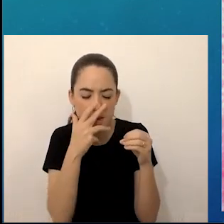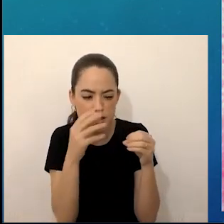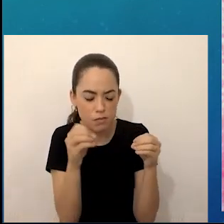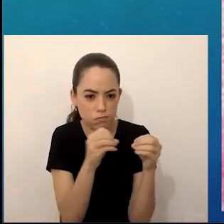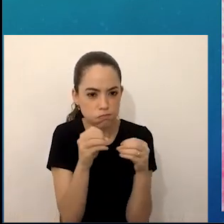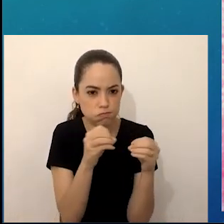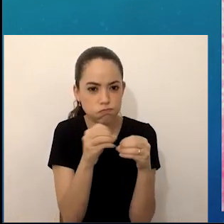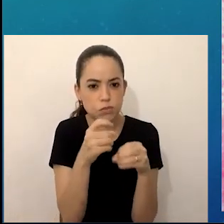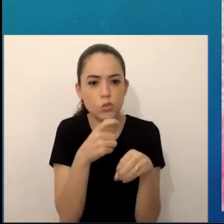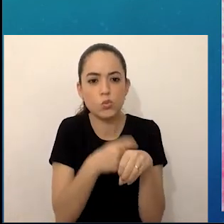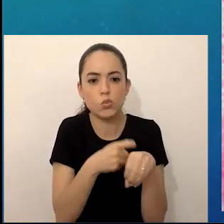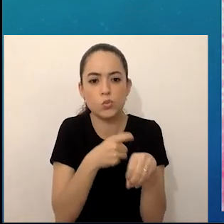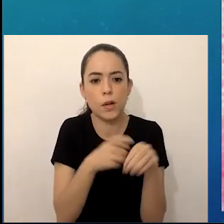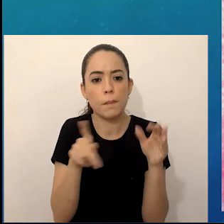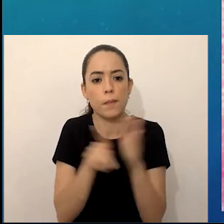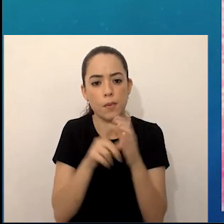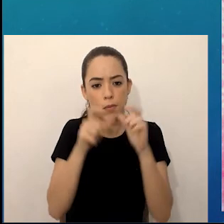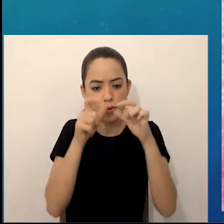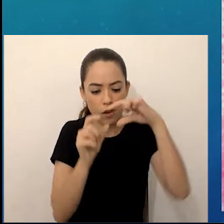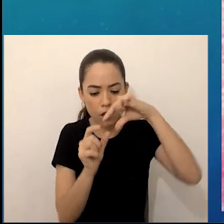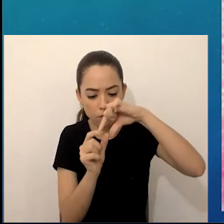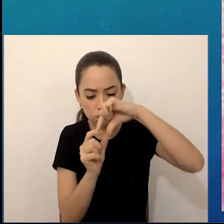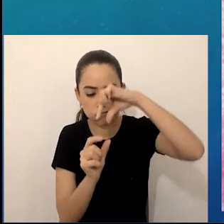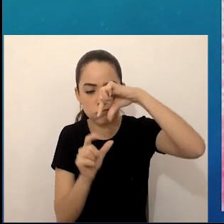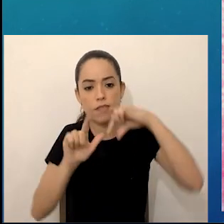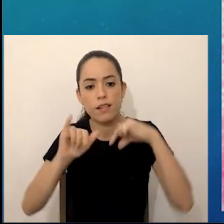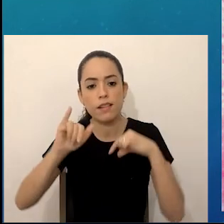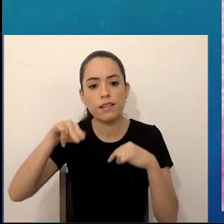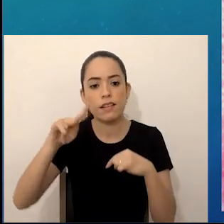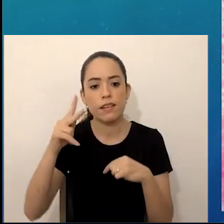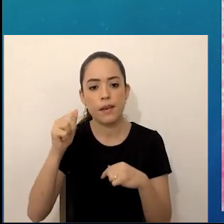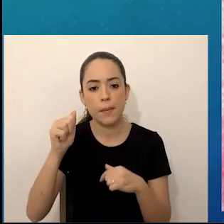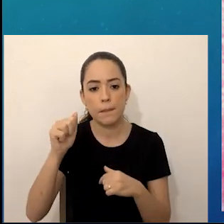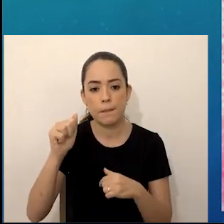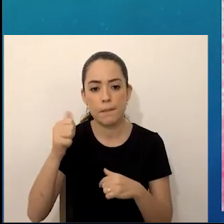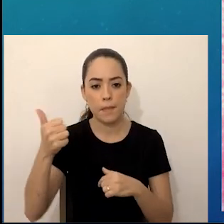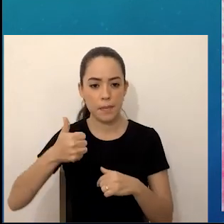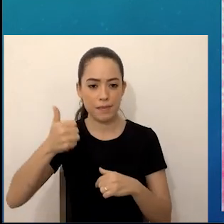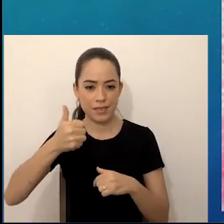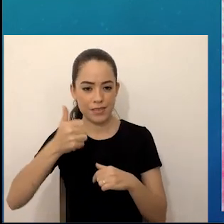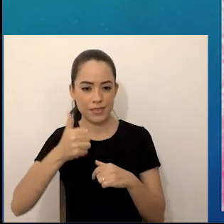visualiza-se a condensação das células da linha primitiva.